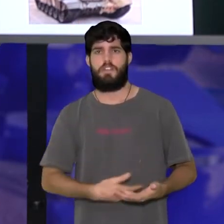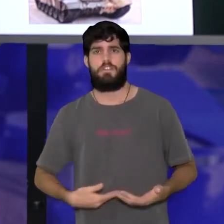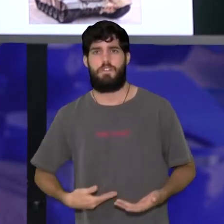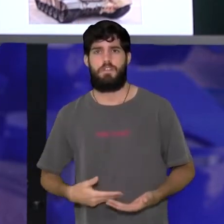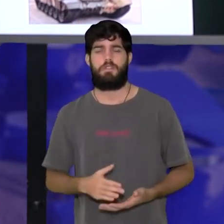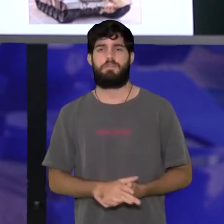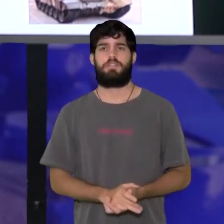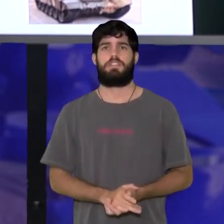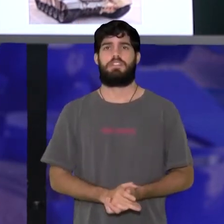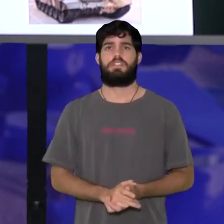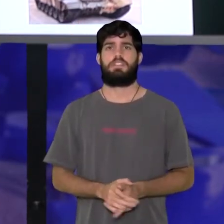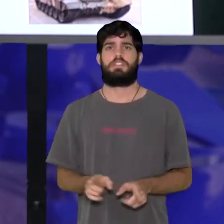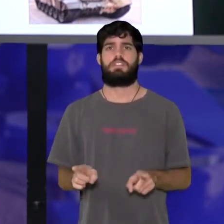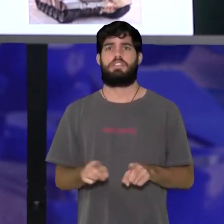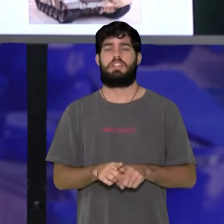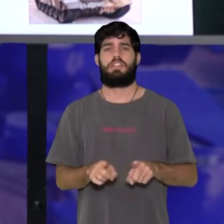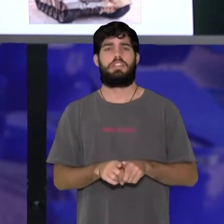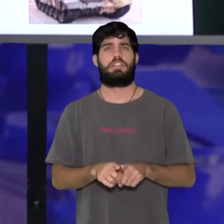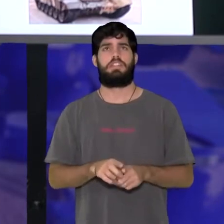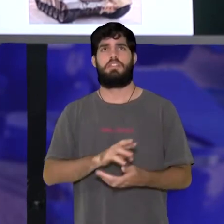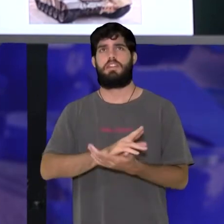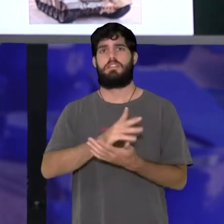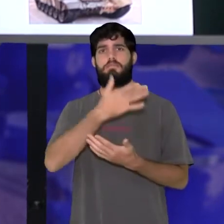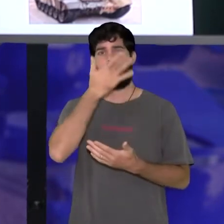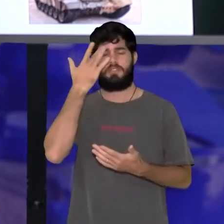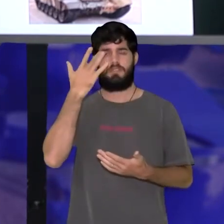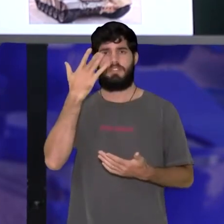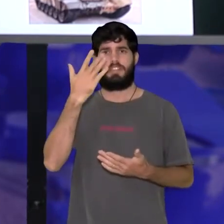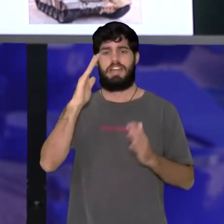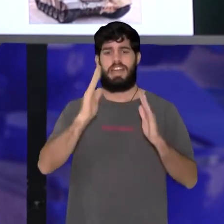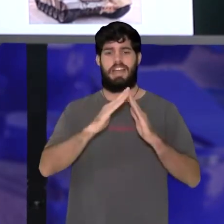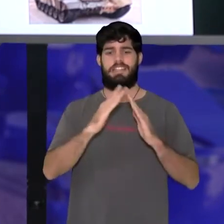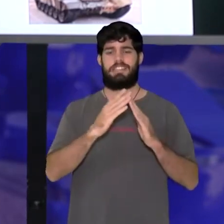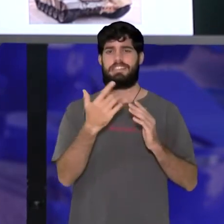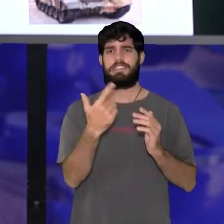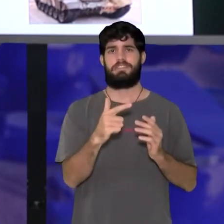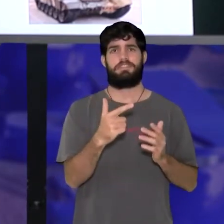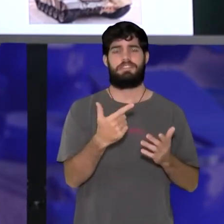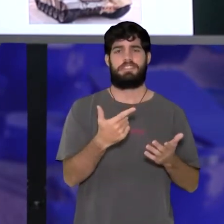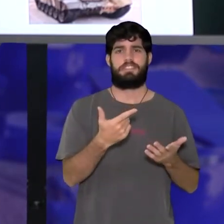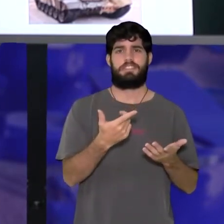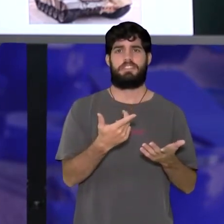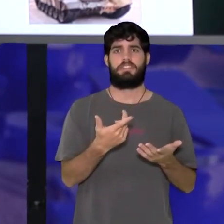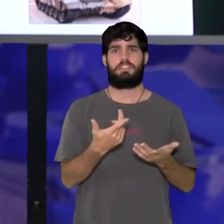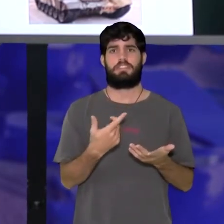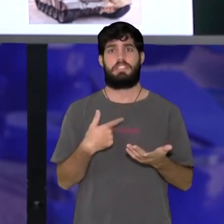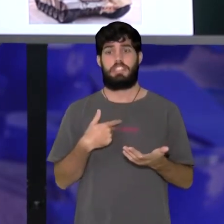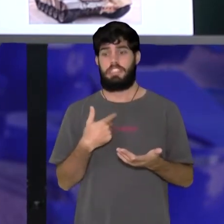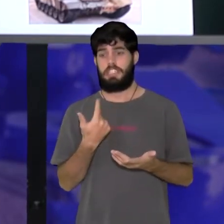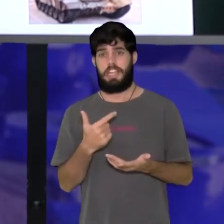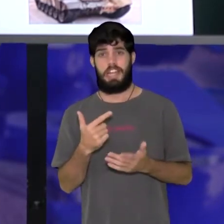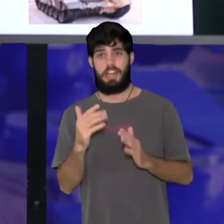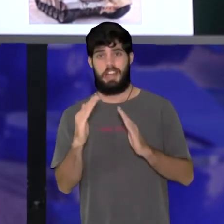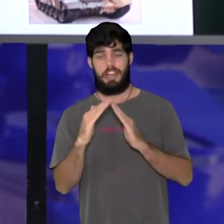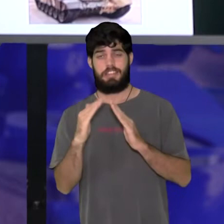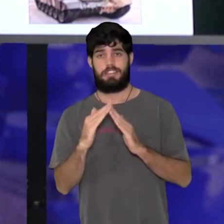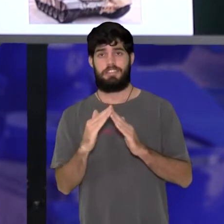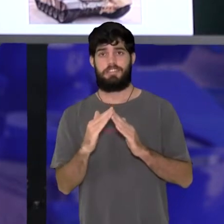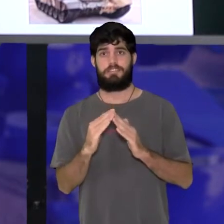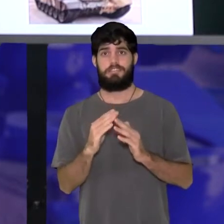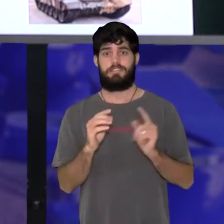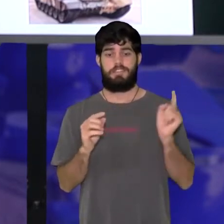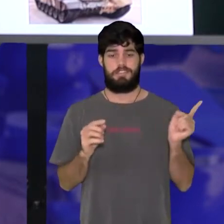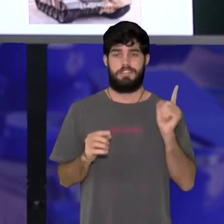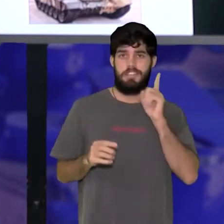com casas sem saneamento, tanta gente sem casa. E os Estados Unidos e a União